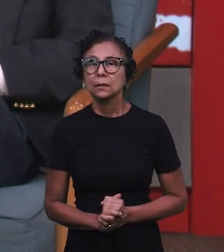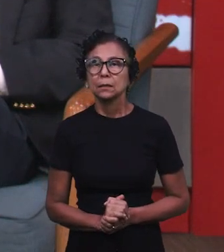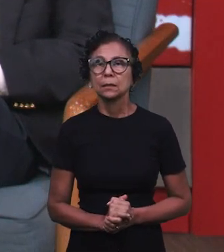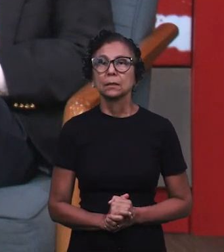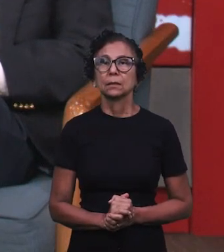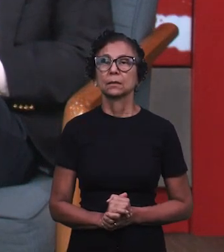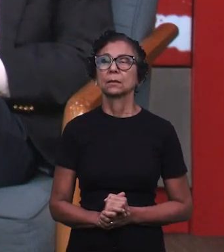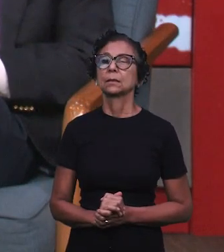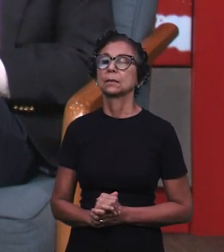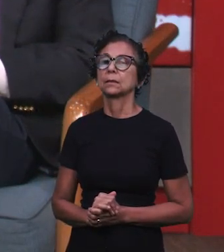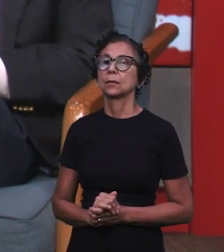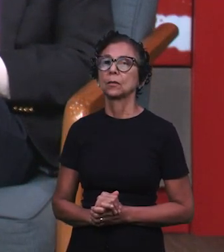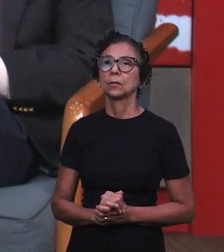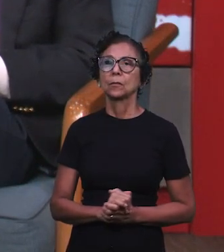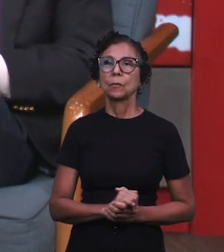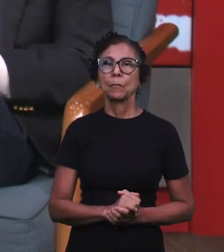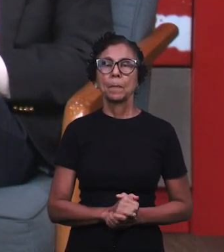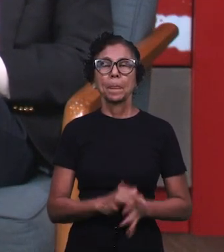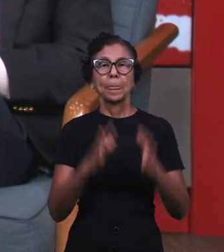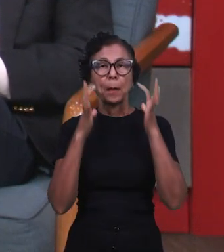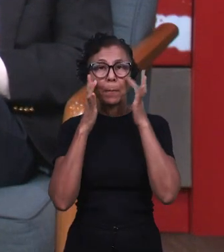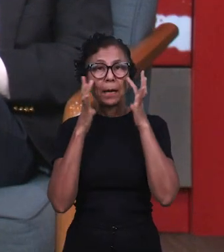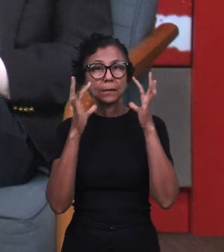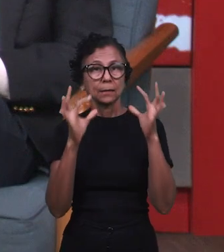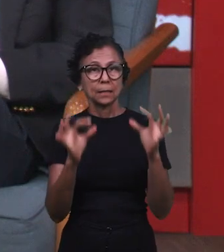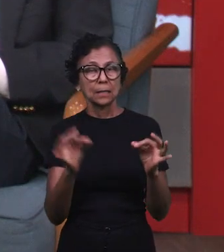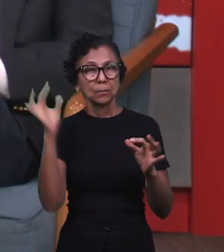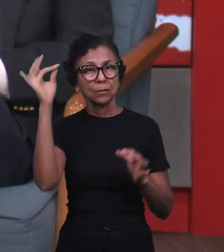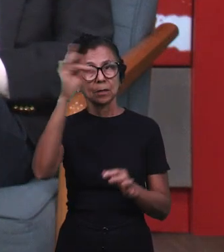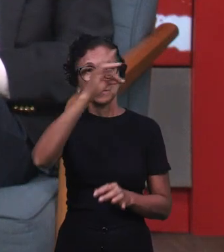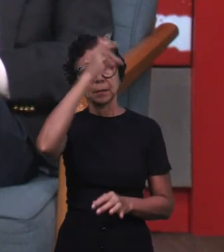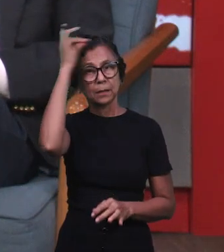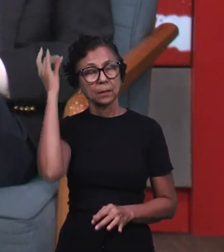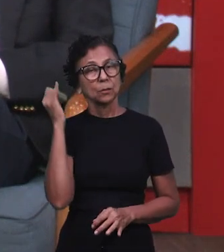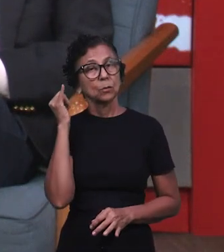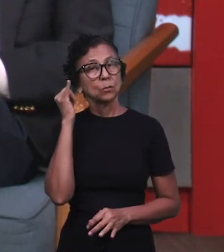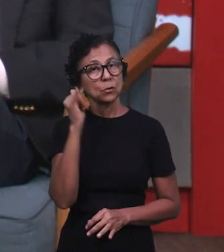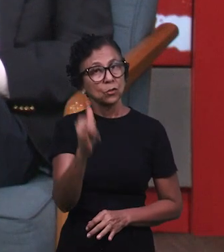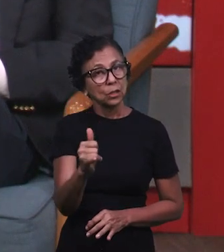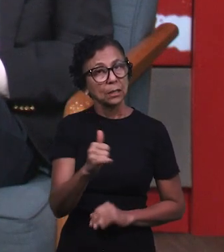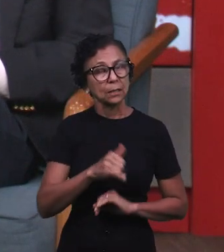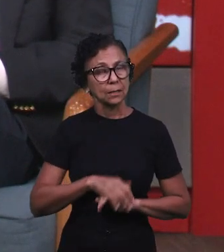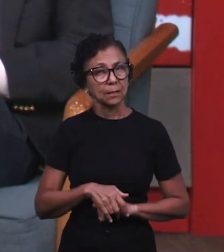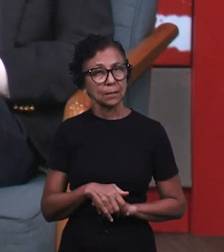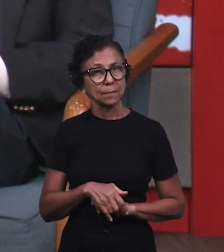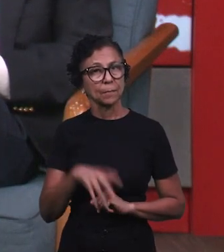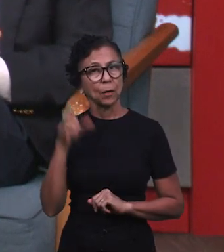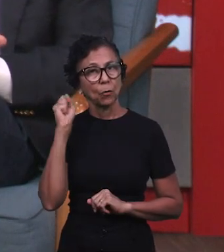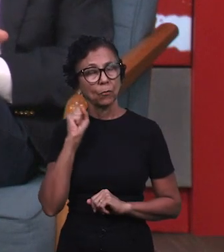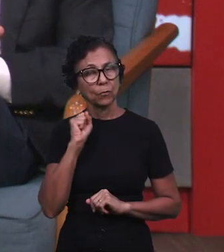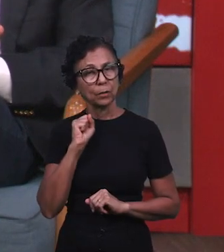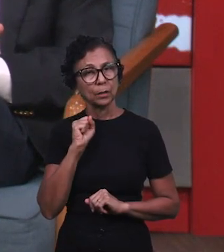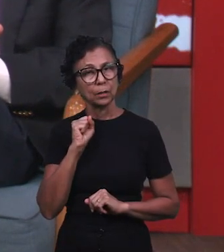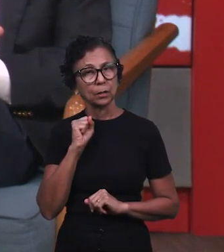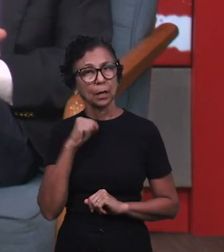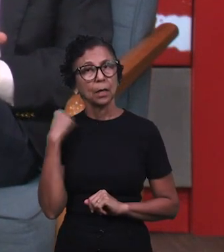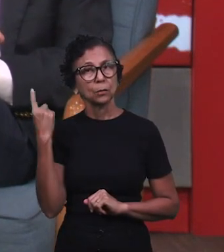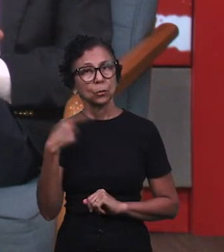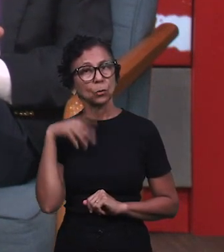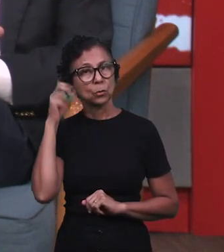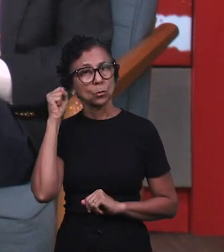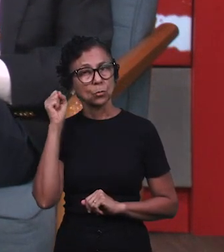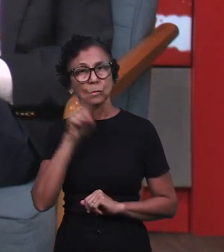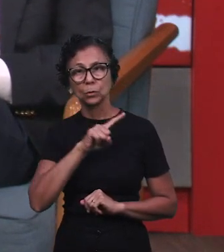ouvir? Todos têm? Nem todos têm. Mas os que têm estão ouvindo o que o Espírito Santo está